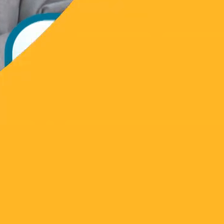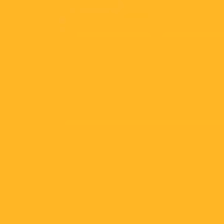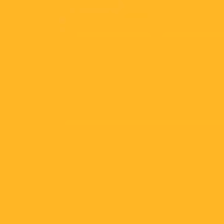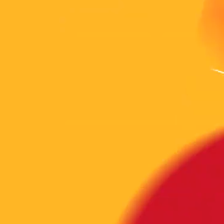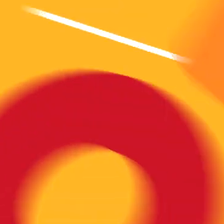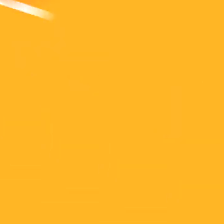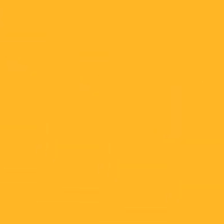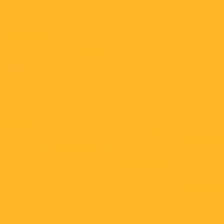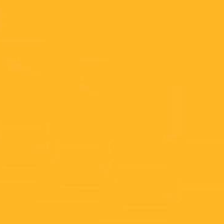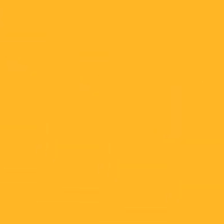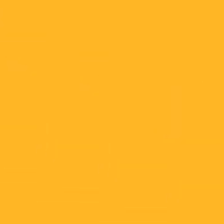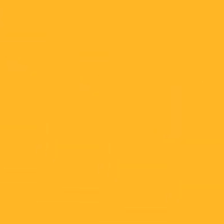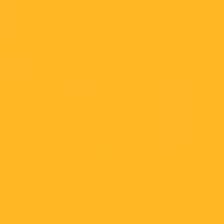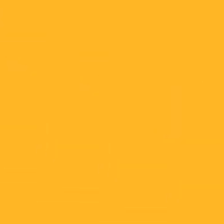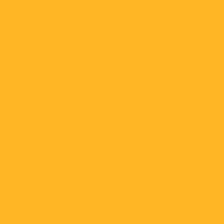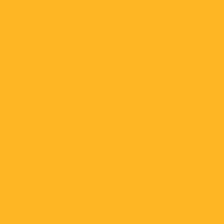tremer.